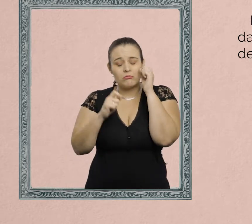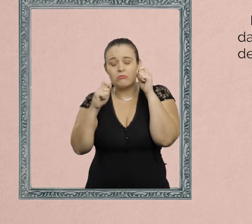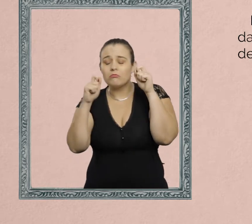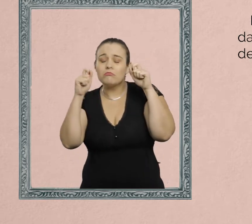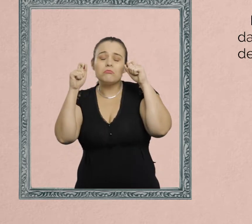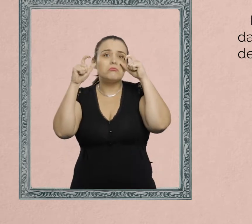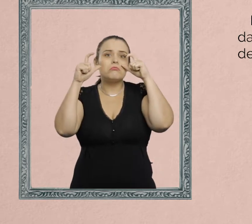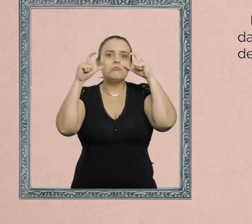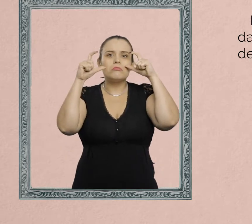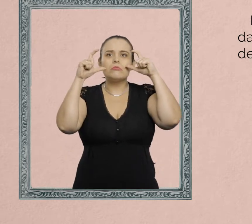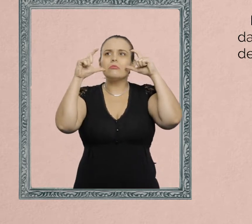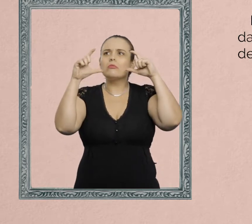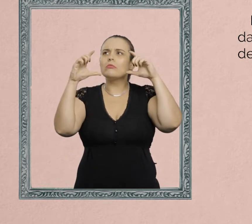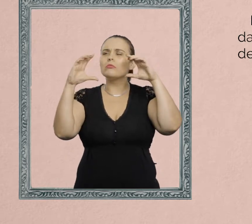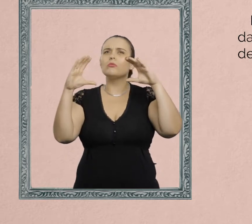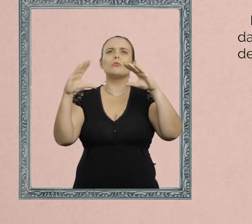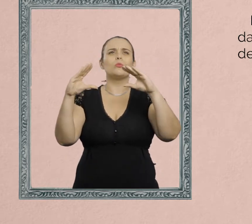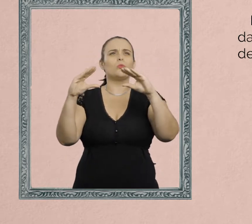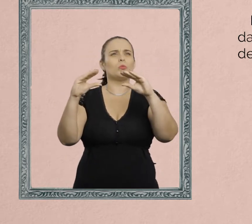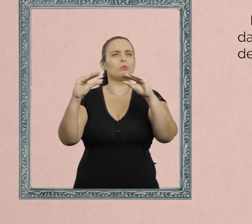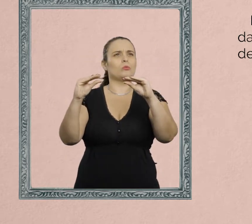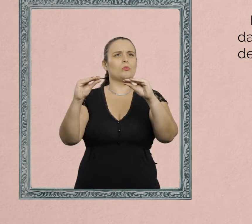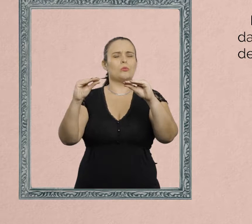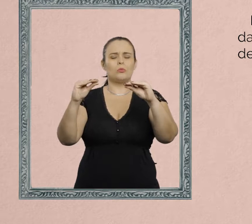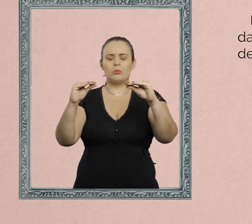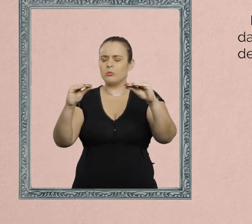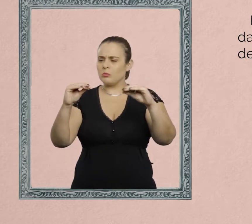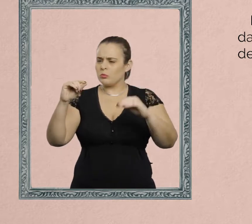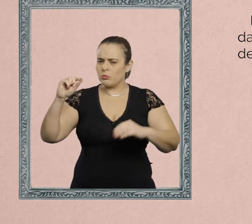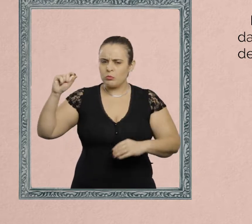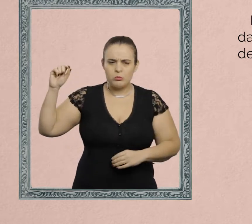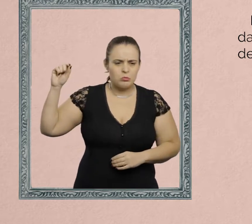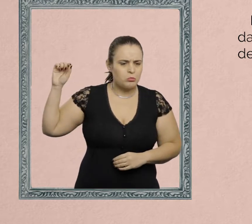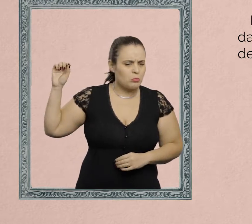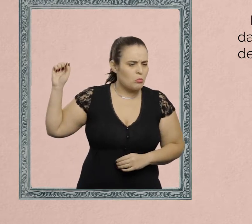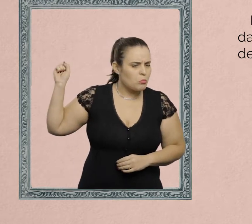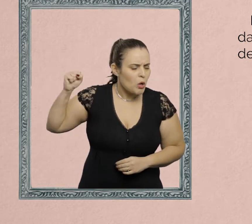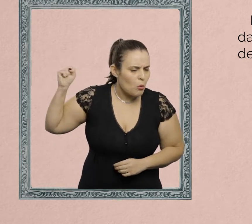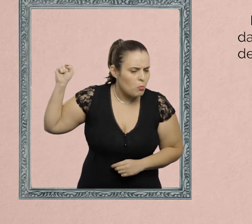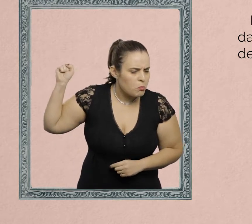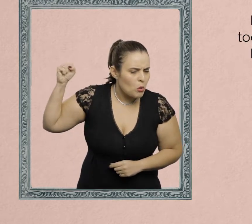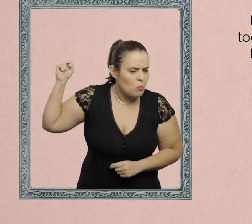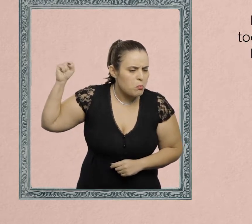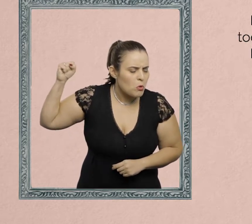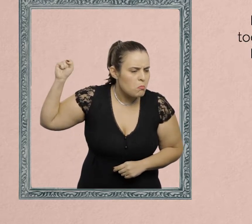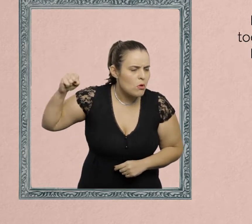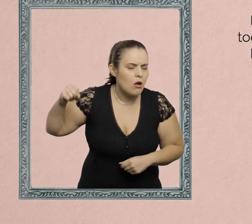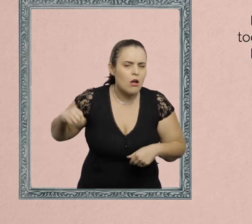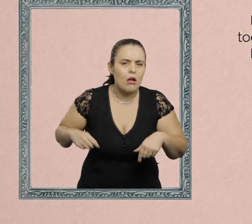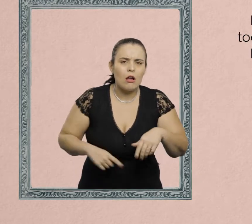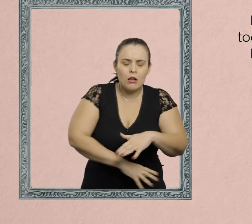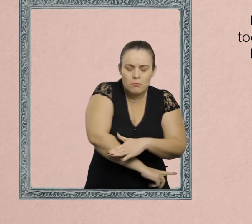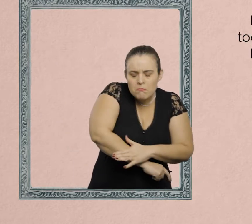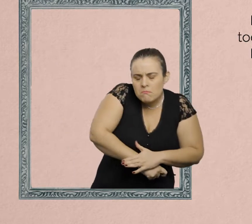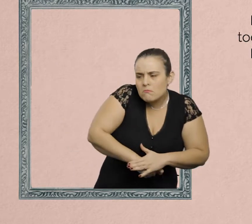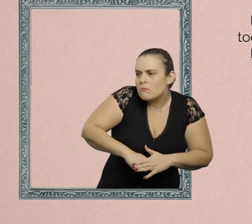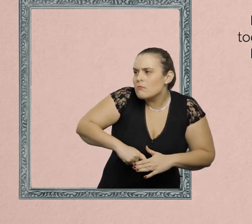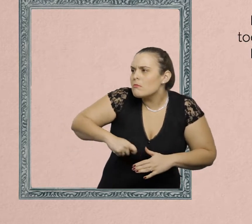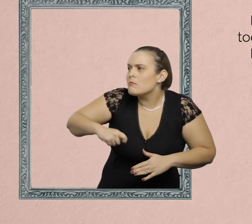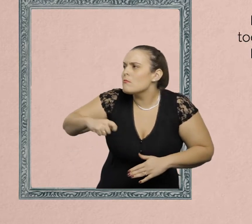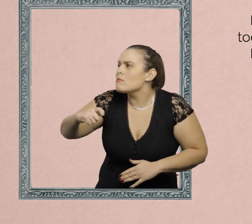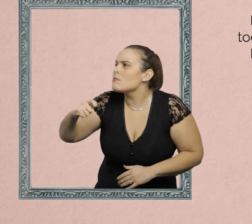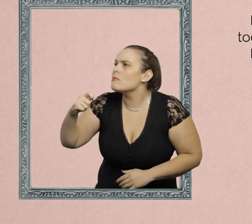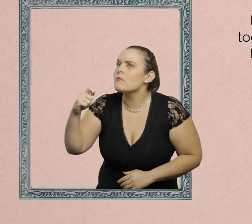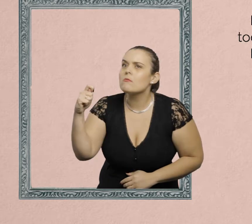das 10 horas da noite. Ele estava ouvindo um barulho de alguém batendo. Peter pegou sua espada. Ele